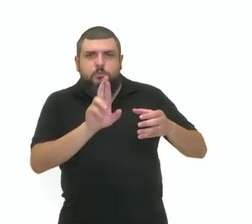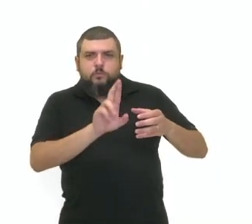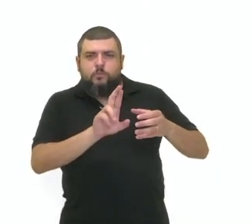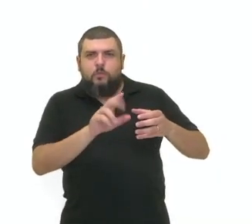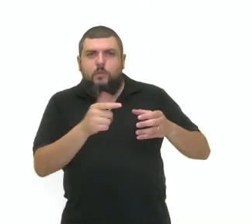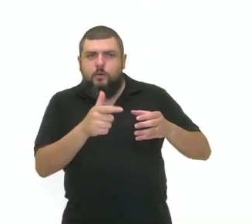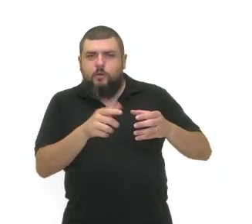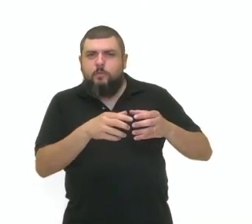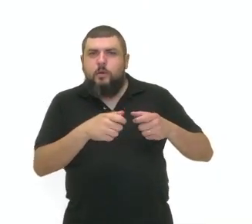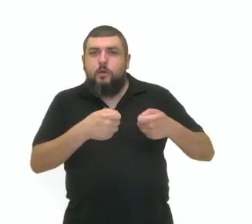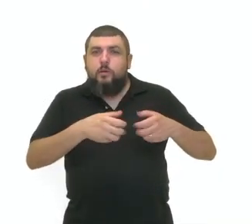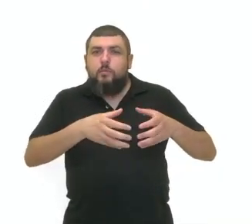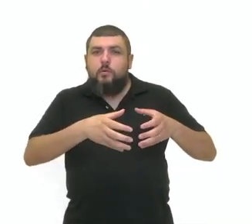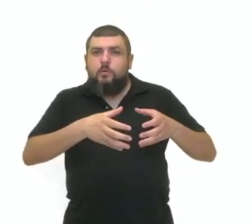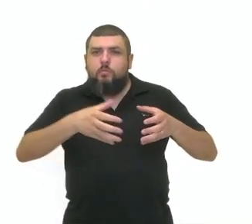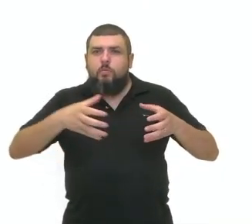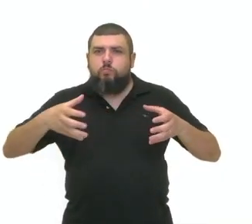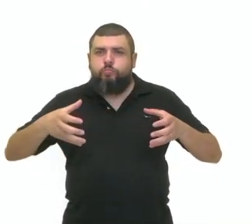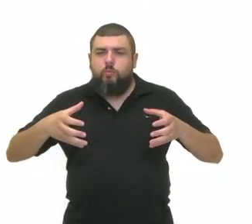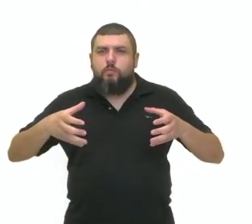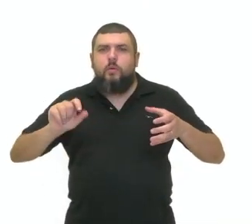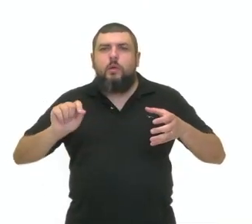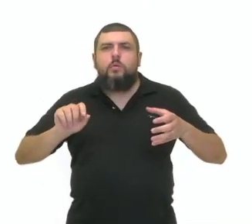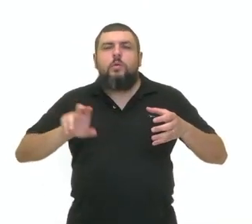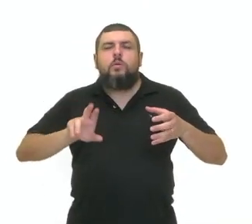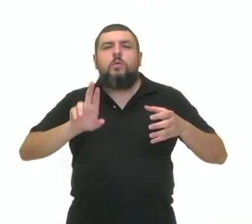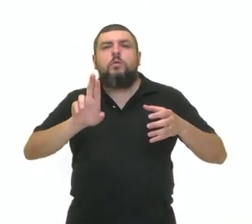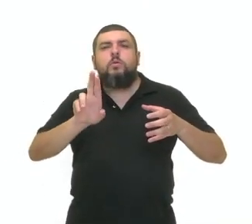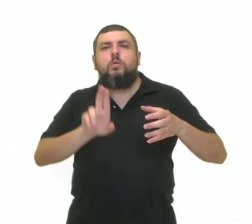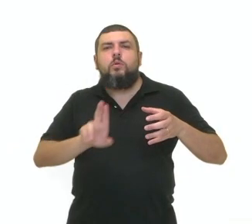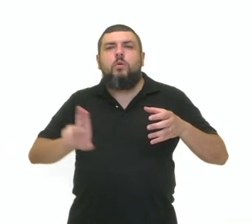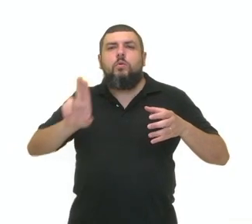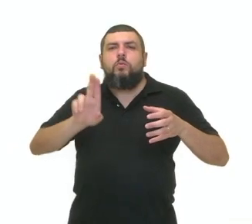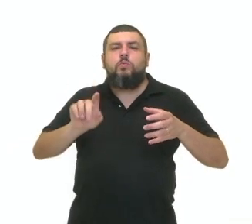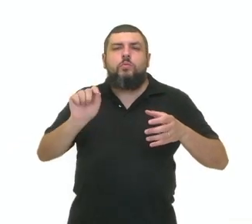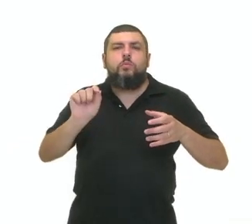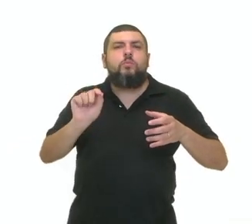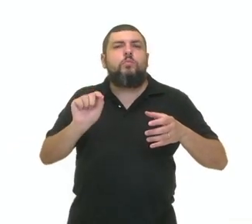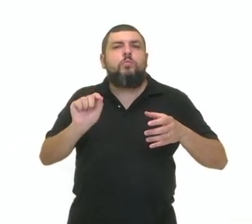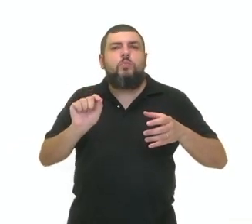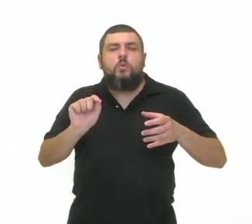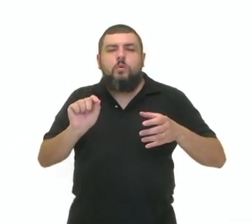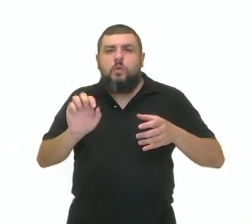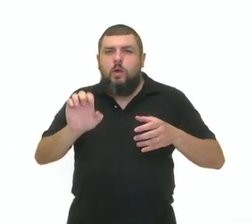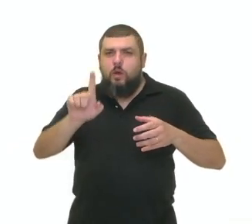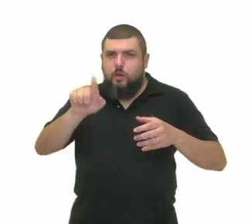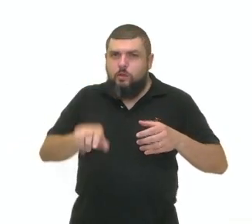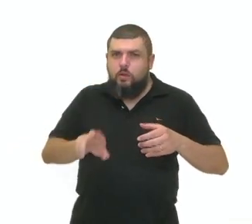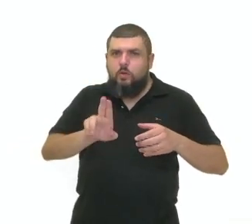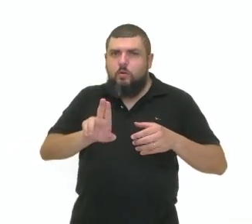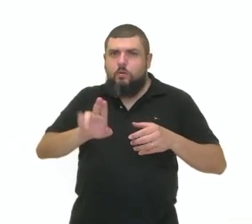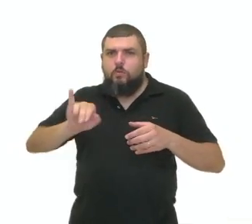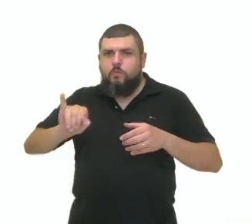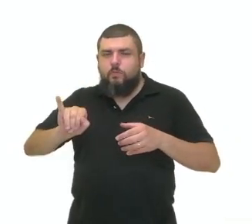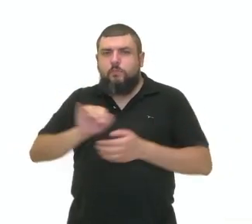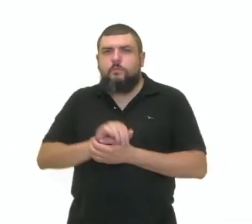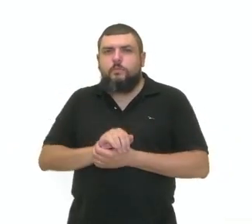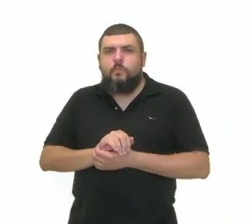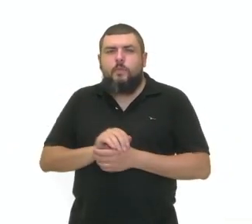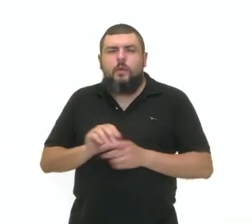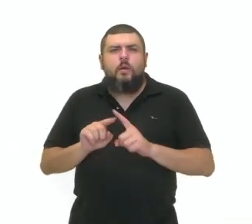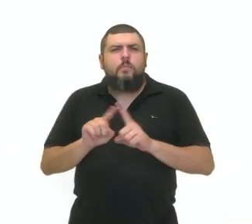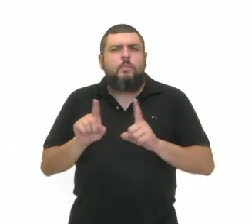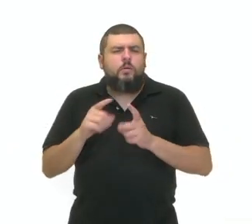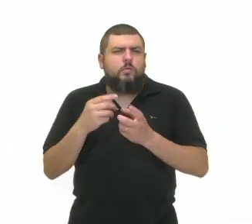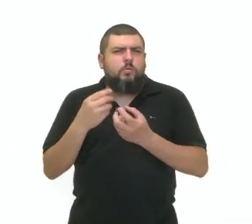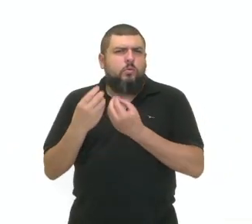ampliar esse conjunto, que vai usando exatamente o que a gente chama da unidade imaginária. Mas como é que a gente faz isso praticamente?